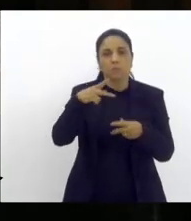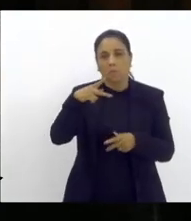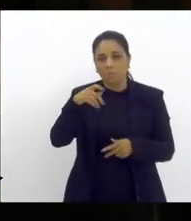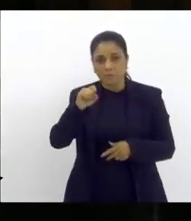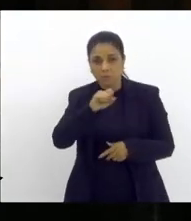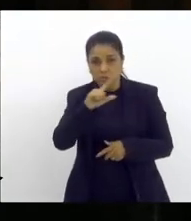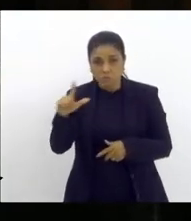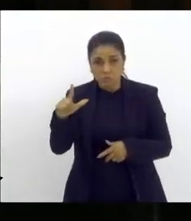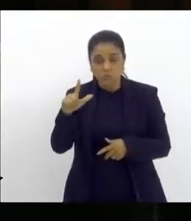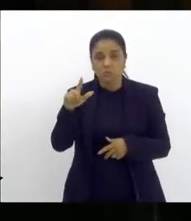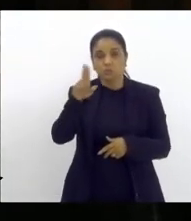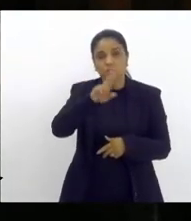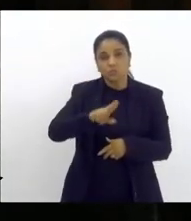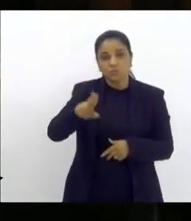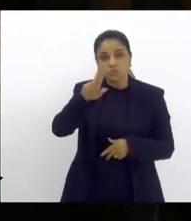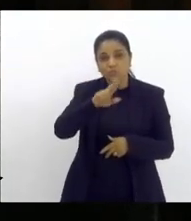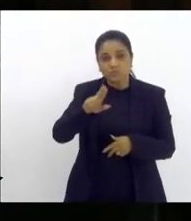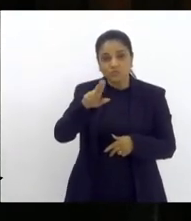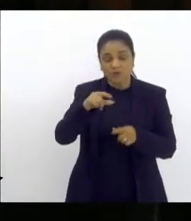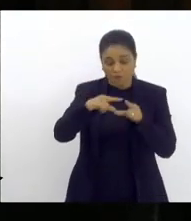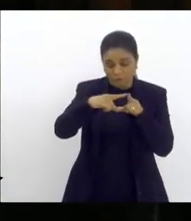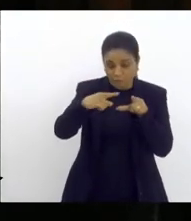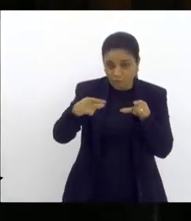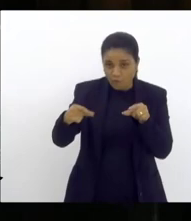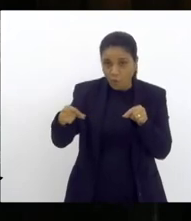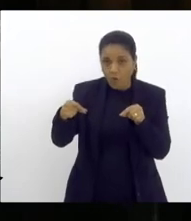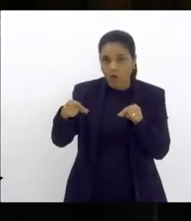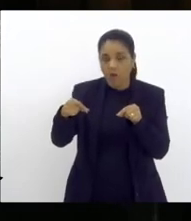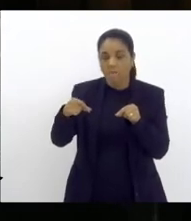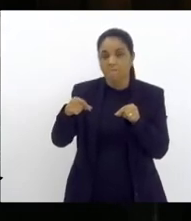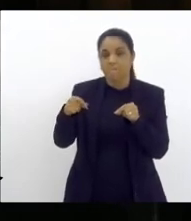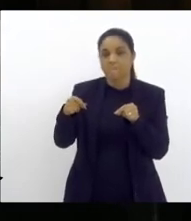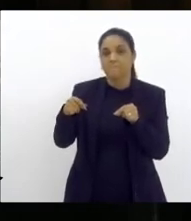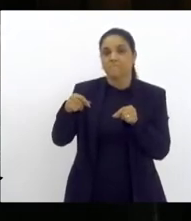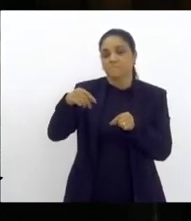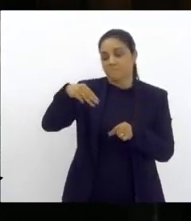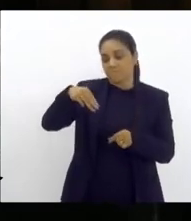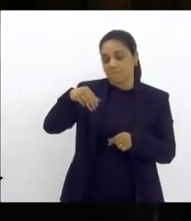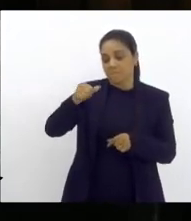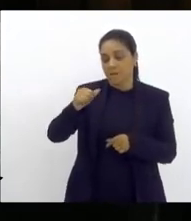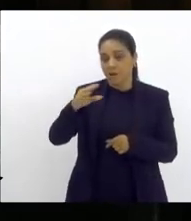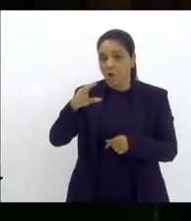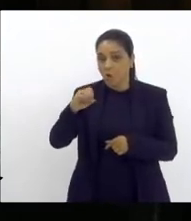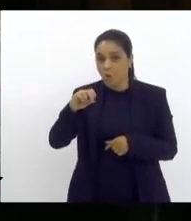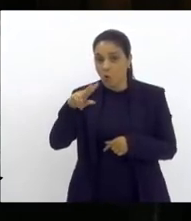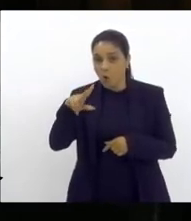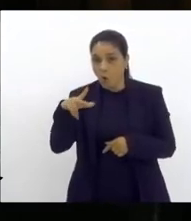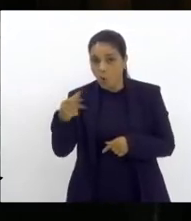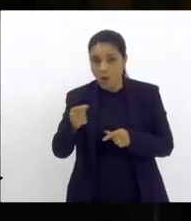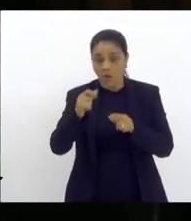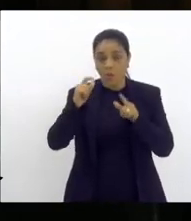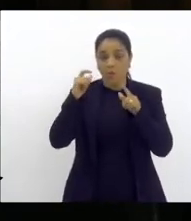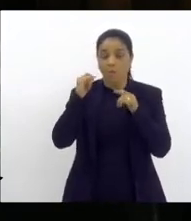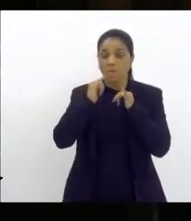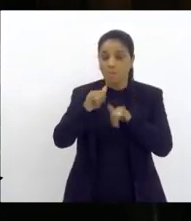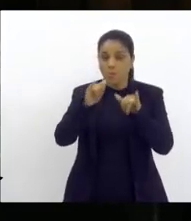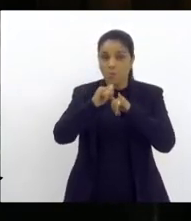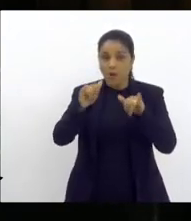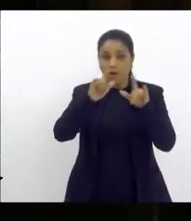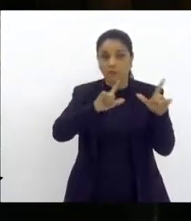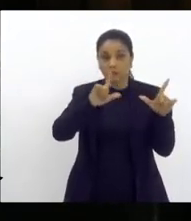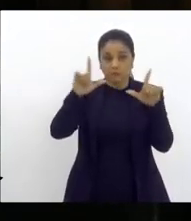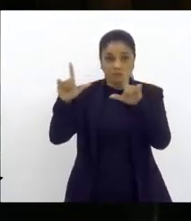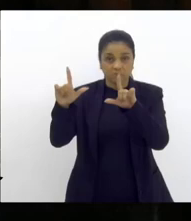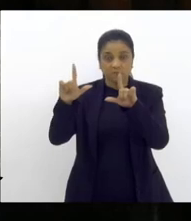utilizando a folha da maconha como instrumento de propaganda eleitoral ora a maconha a droga que